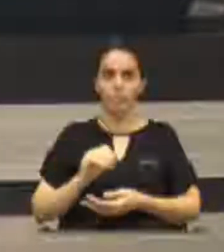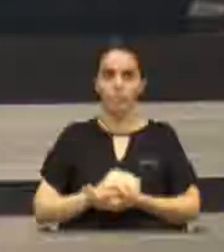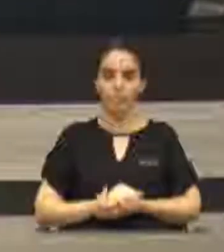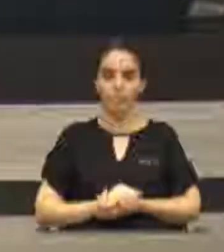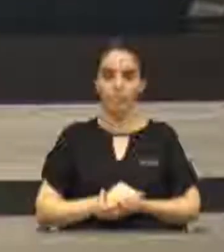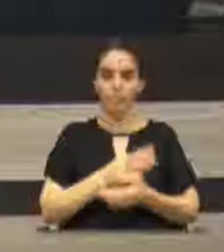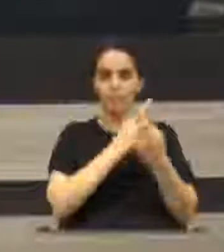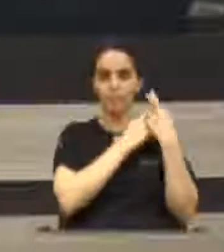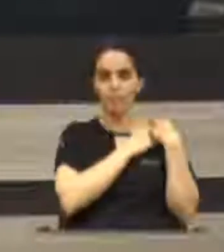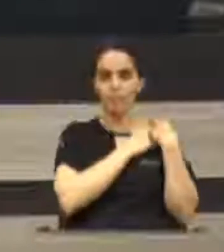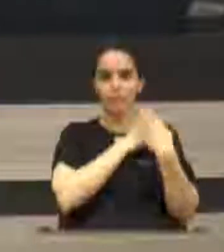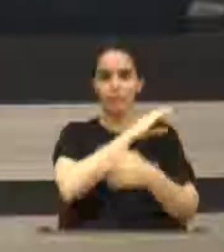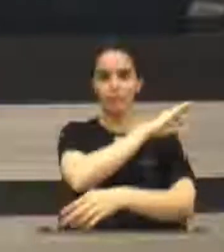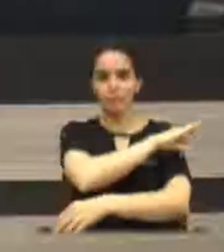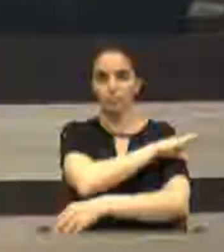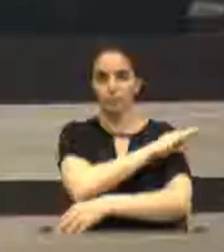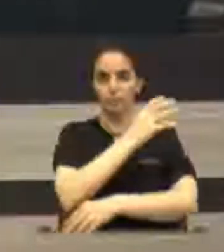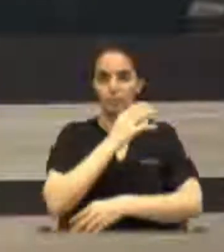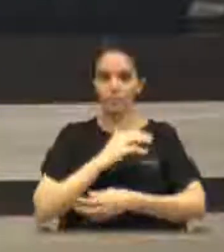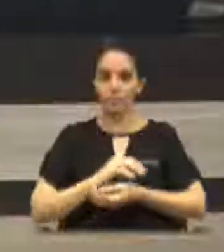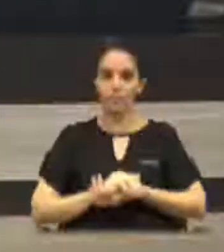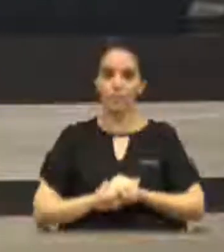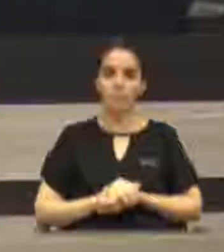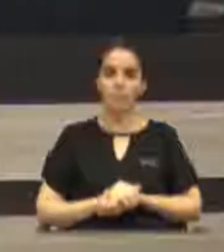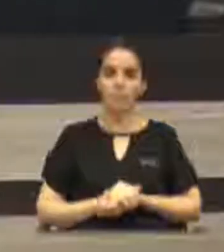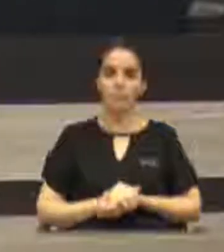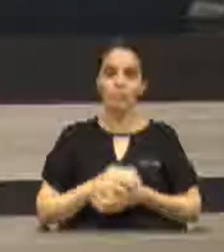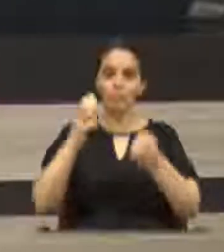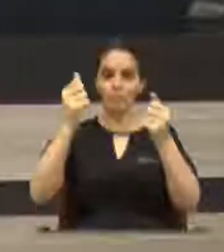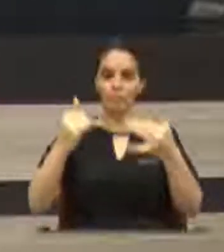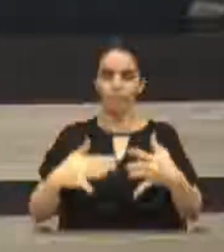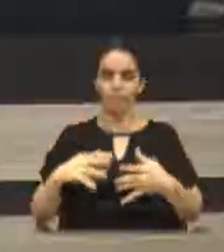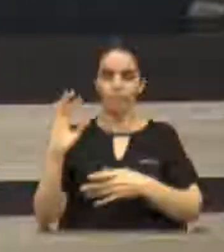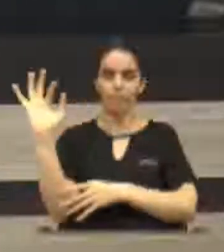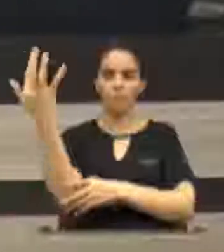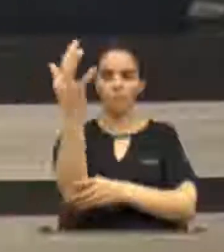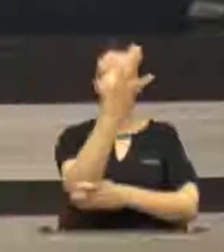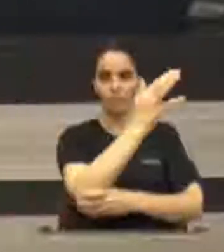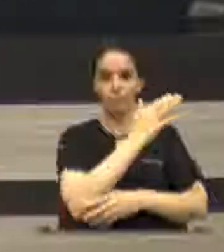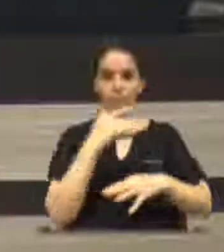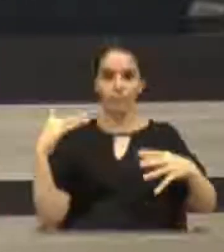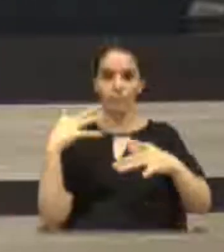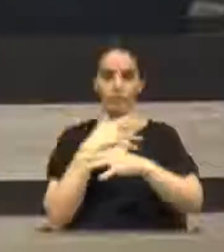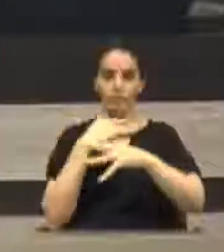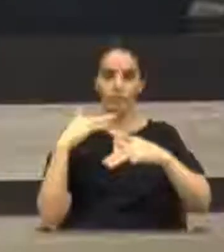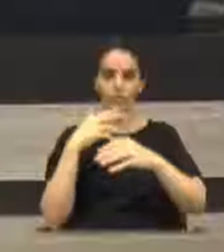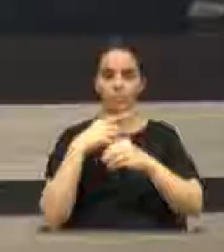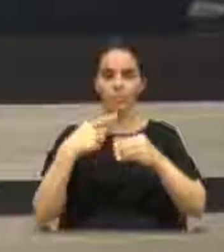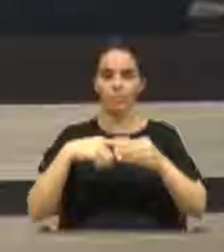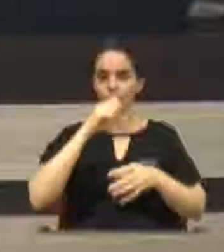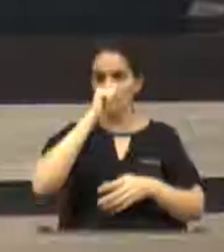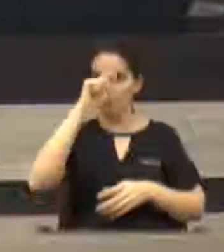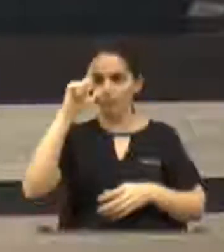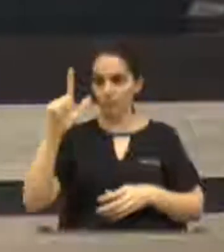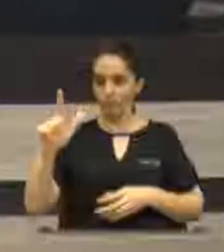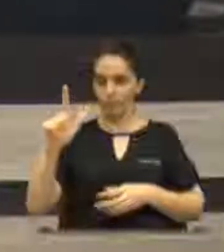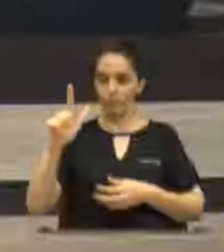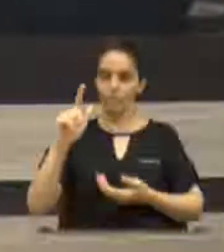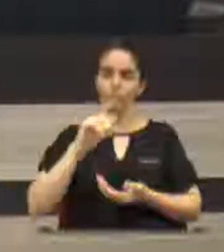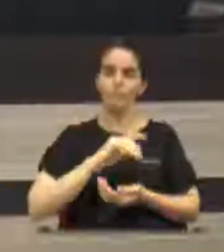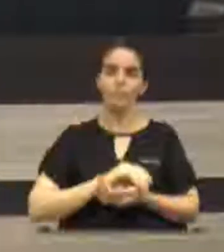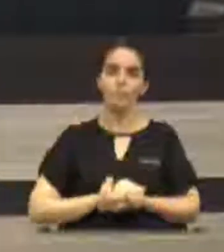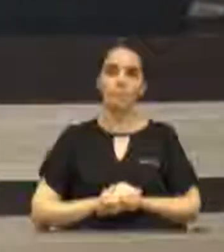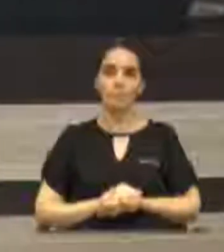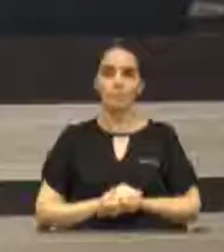De autoria do excelentíssimo senhor prefeito municipal, que dispõe sobre a arborização urbana no município de Limeira e da